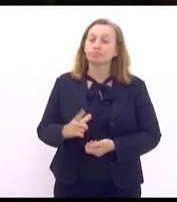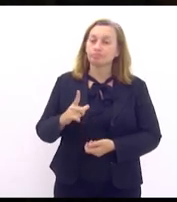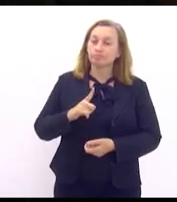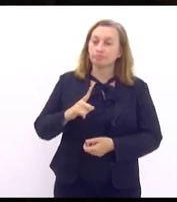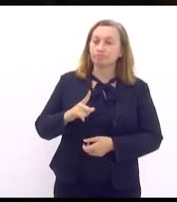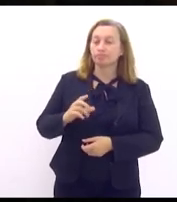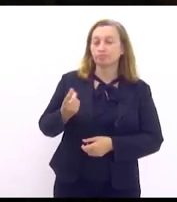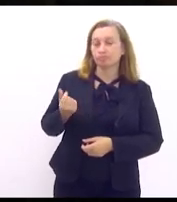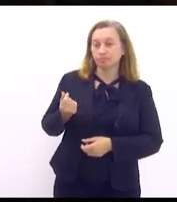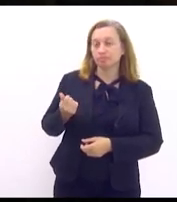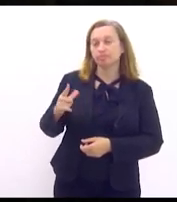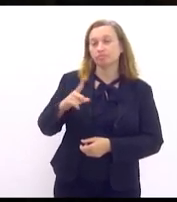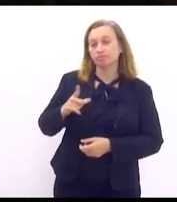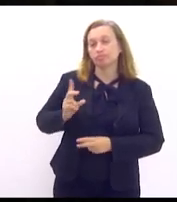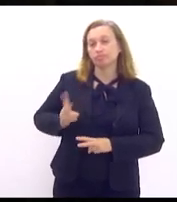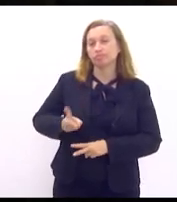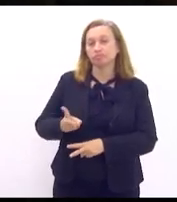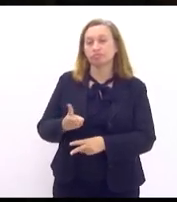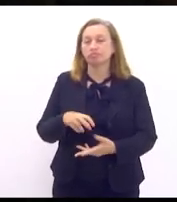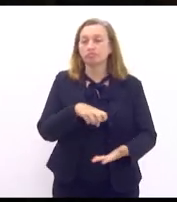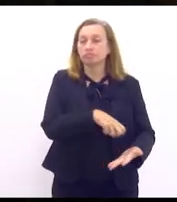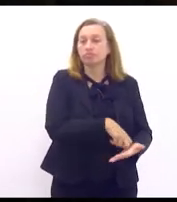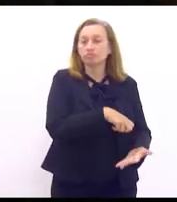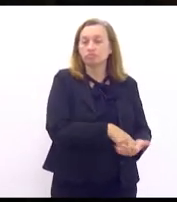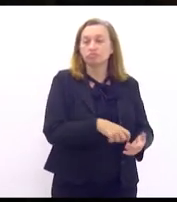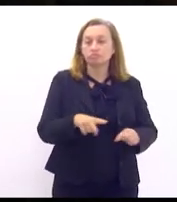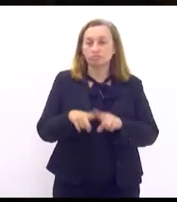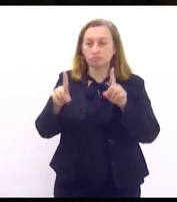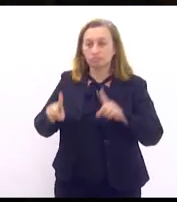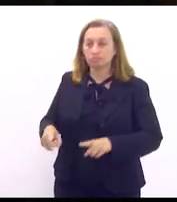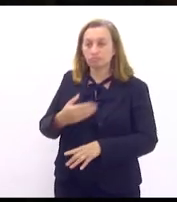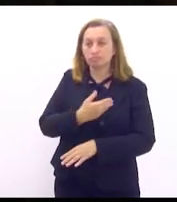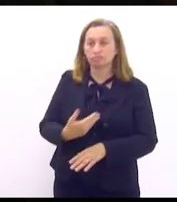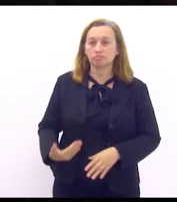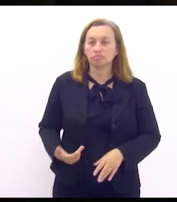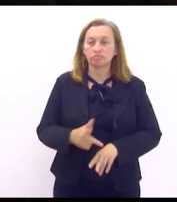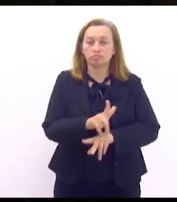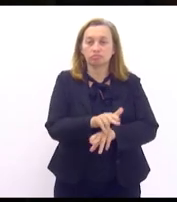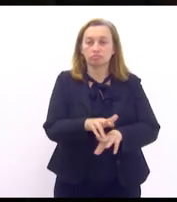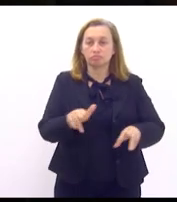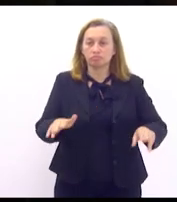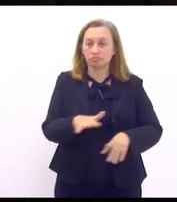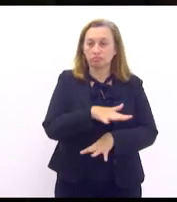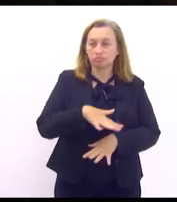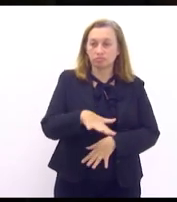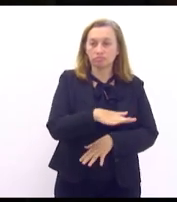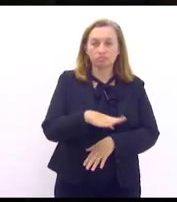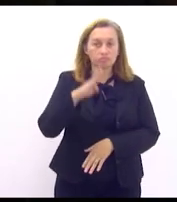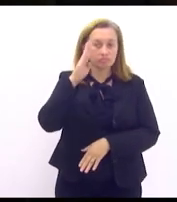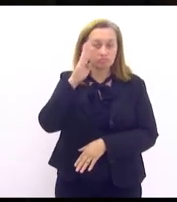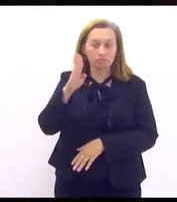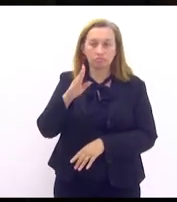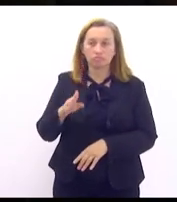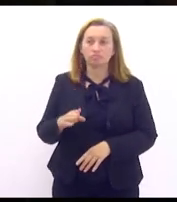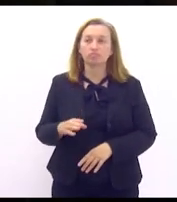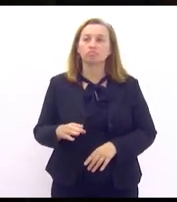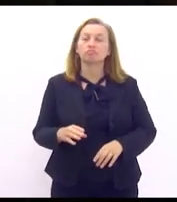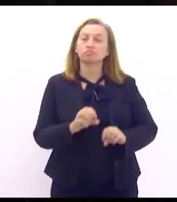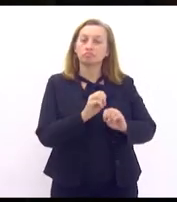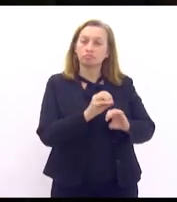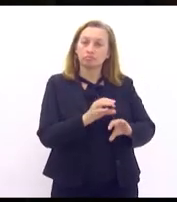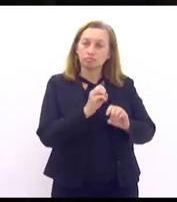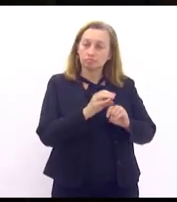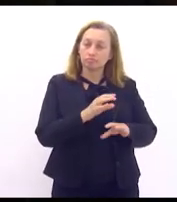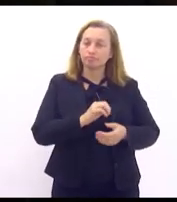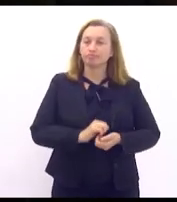dinheiro e continuar castigando o servidor do Rio de Janeiro nas diferentes áreas, especialmente os servidores da educação,